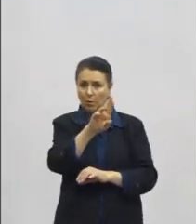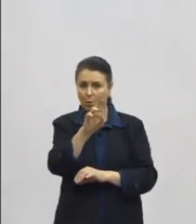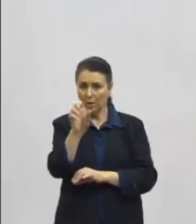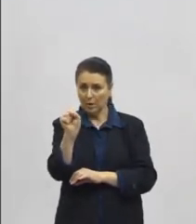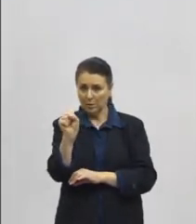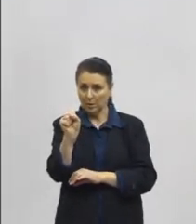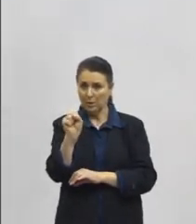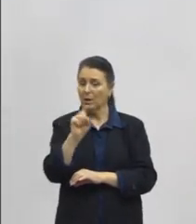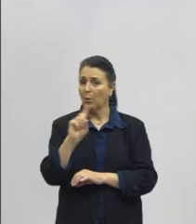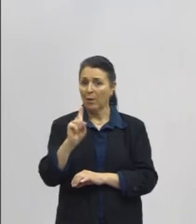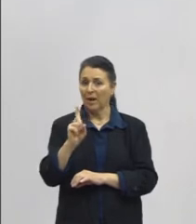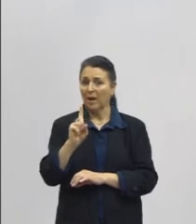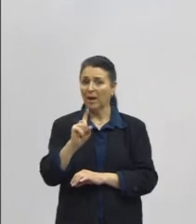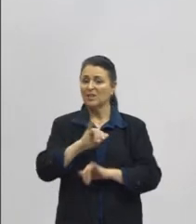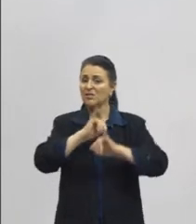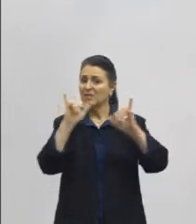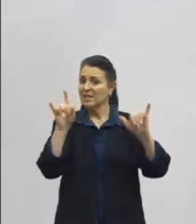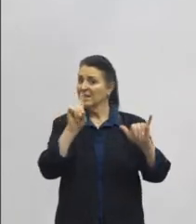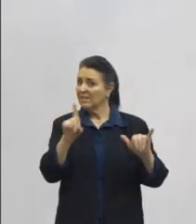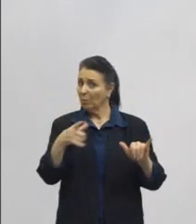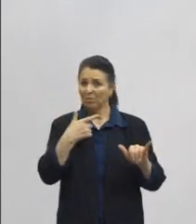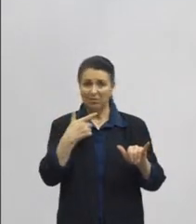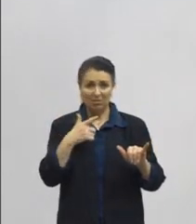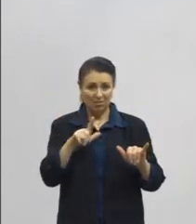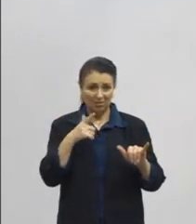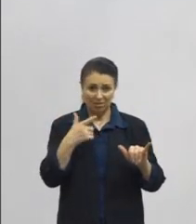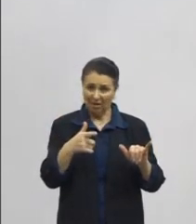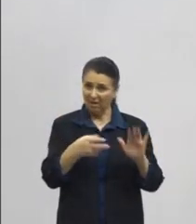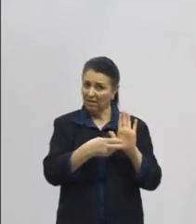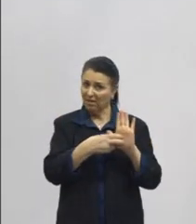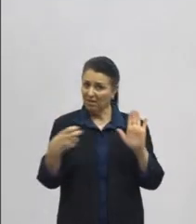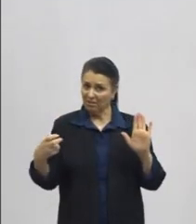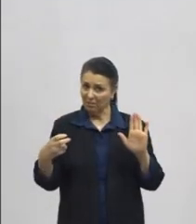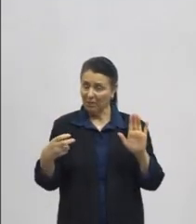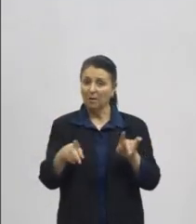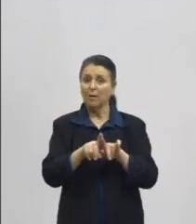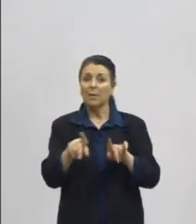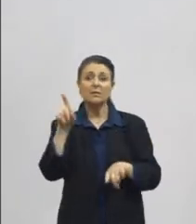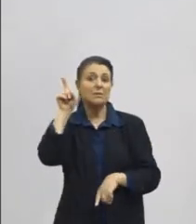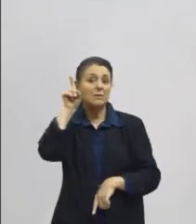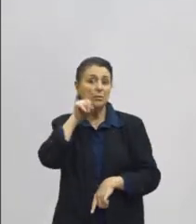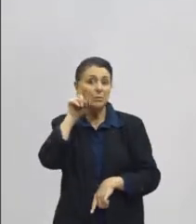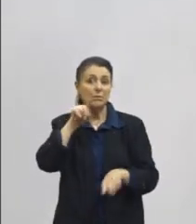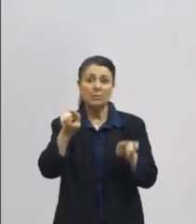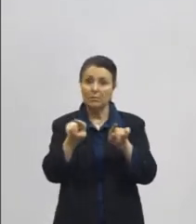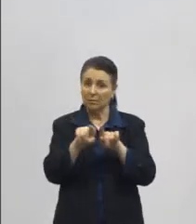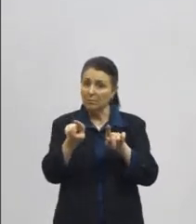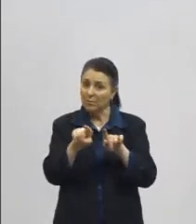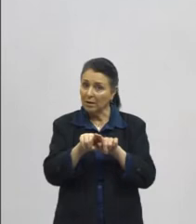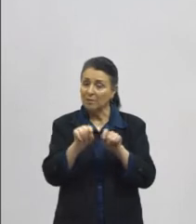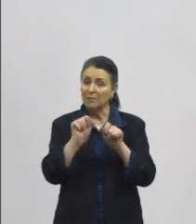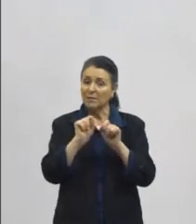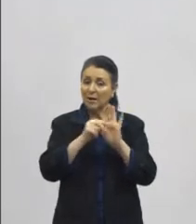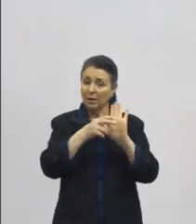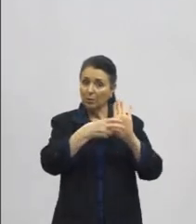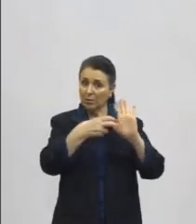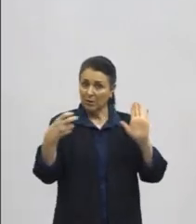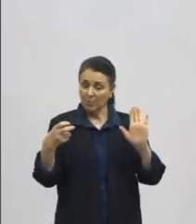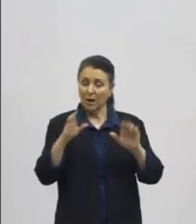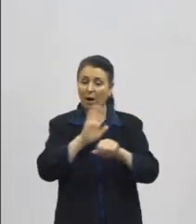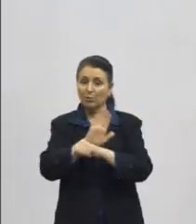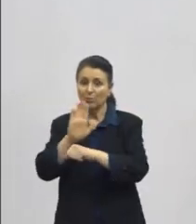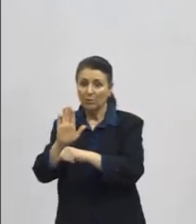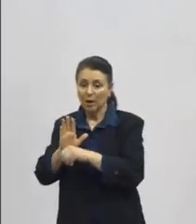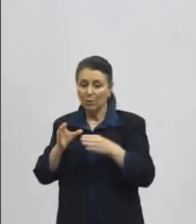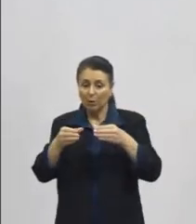crimes que eles cometeram mas os Estados Unidos também promoveram crimes né E também acabaram ajudando a ir terroristas